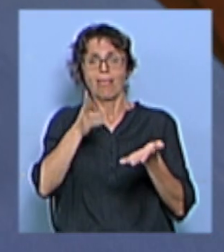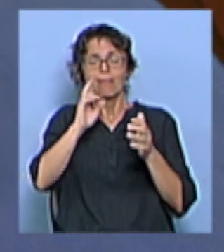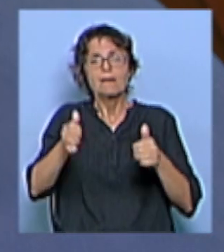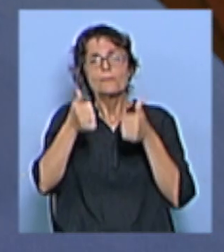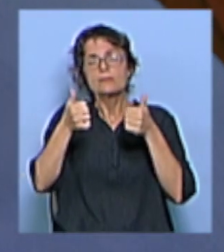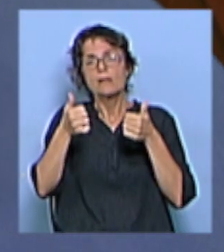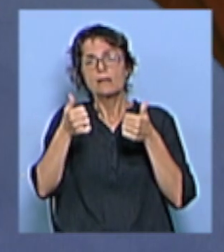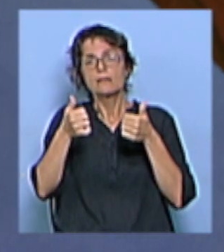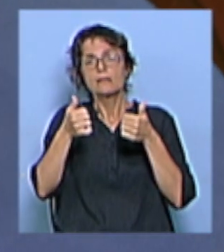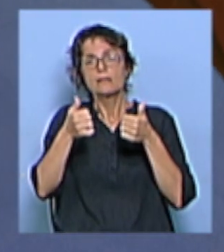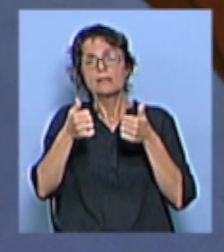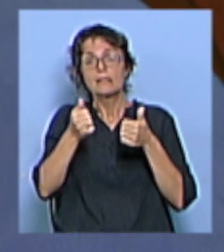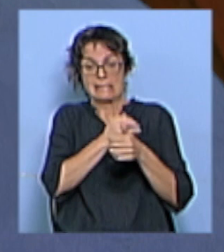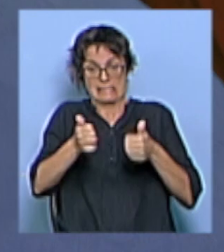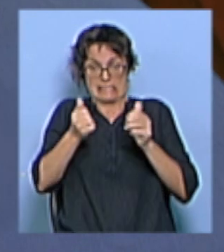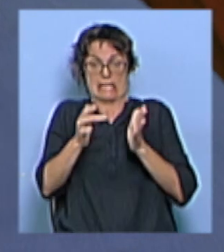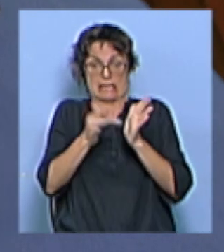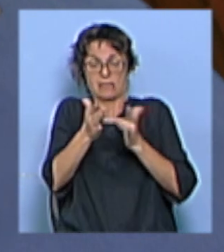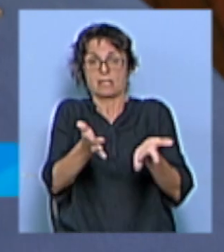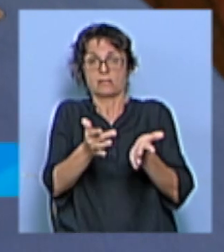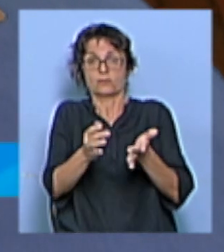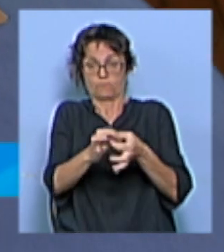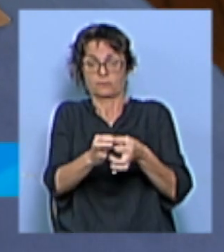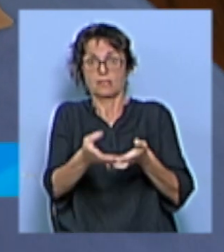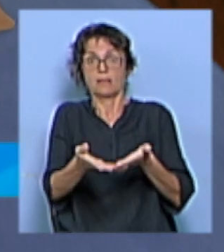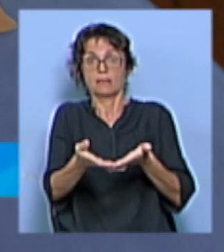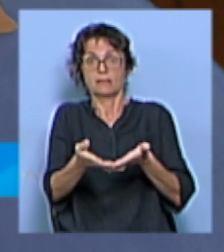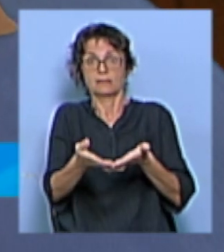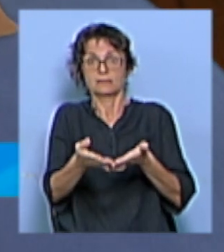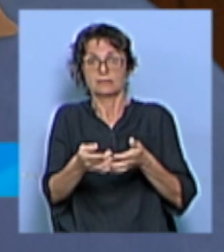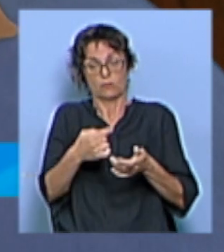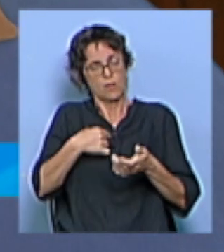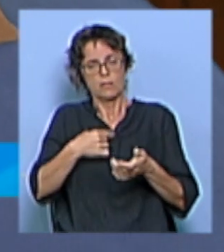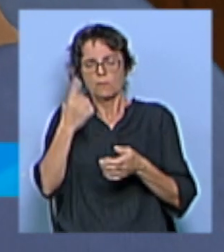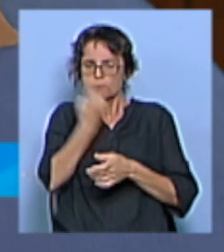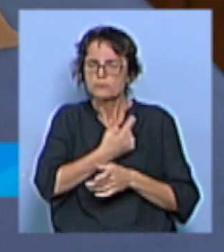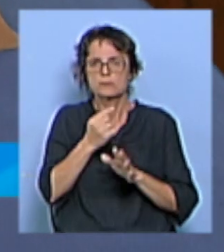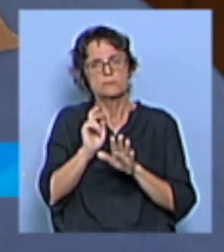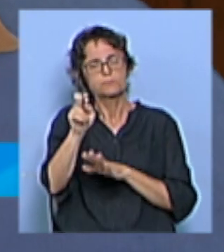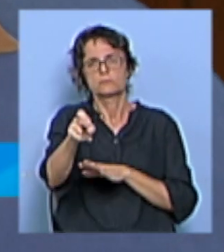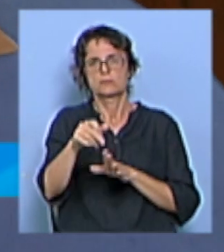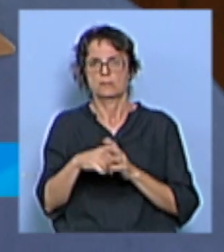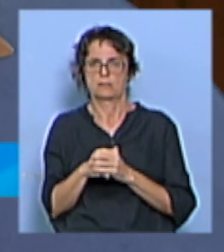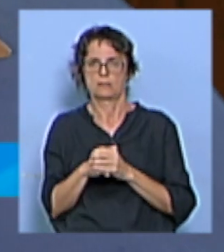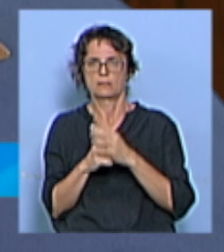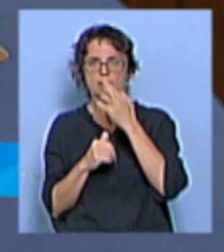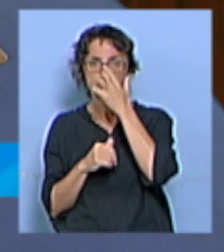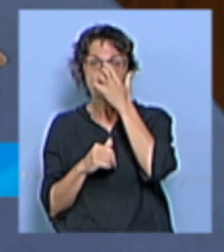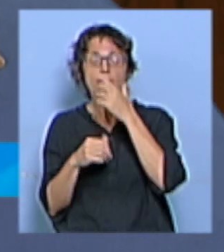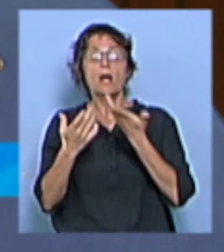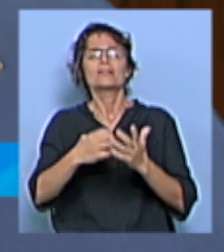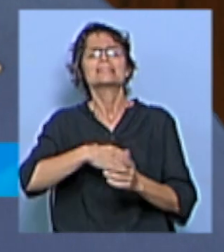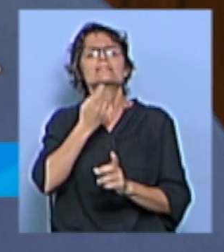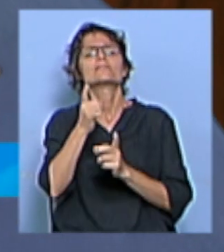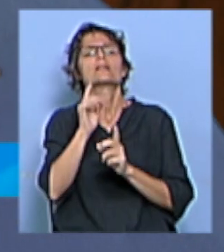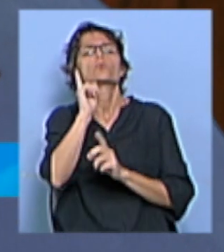que ir a Jerusalém. Então nós vamos também contigo e tal. Bom, muito bem. Ora, isto carece de ser bem entendido, porque